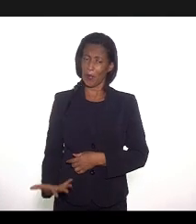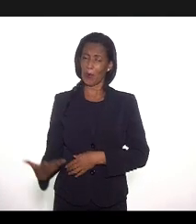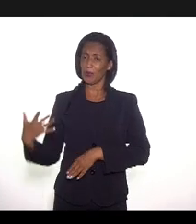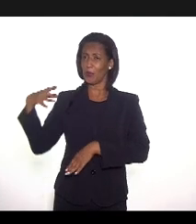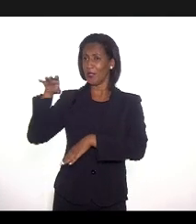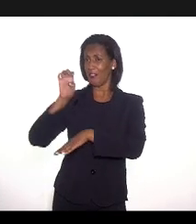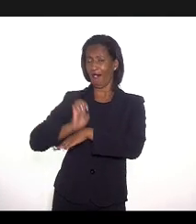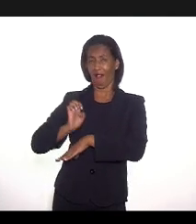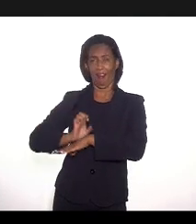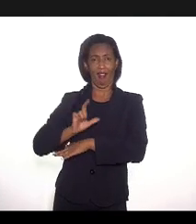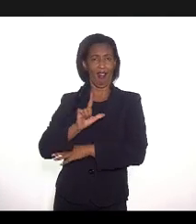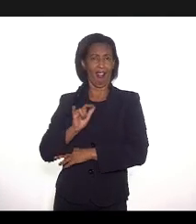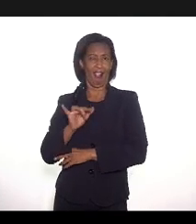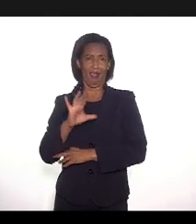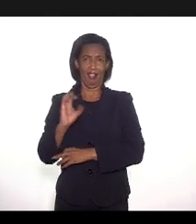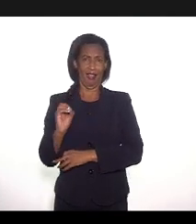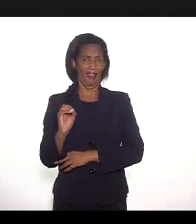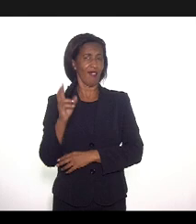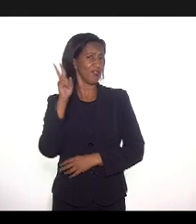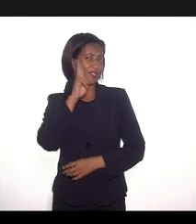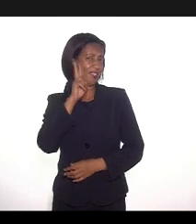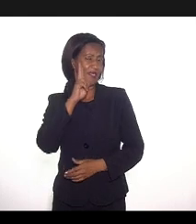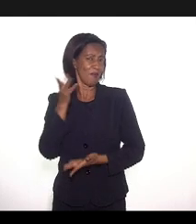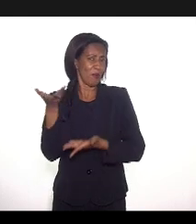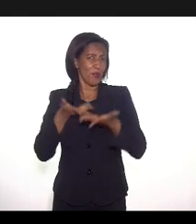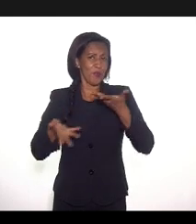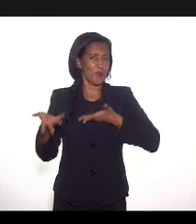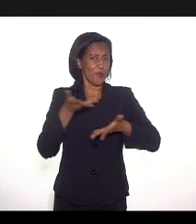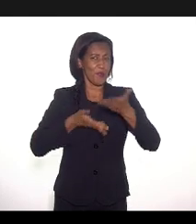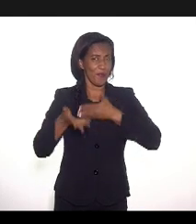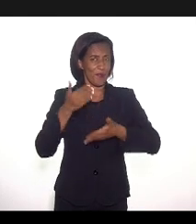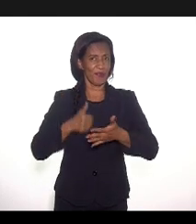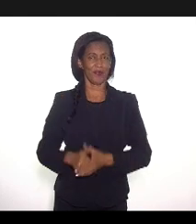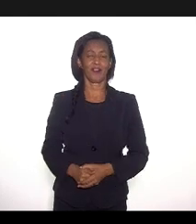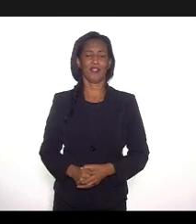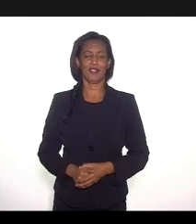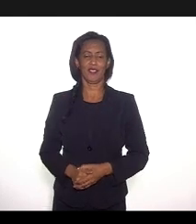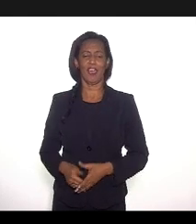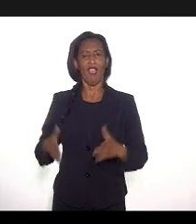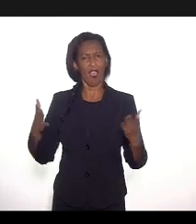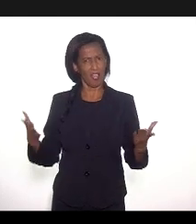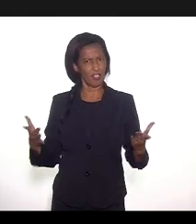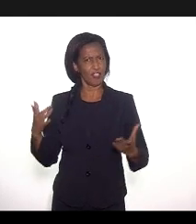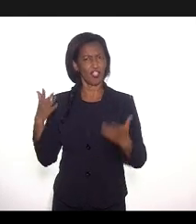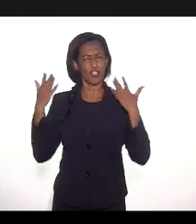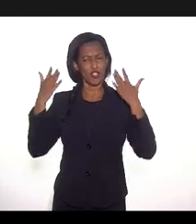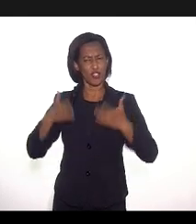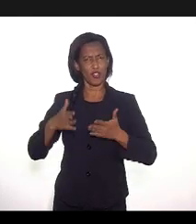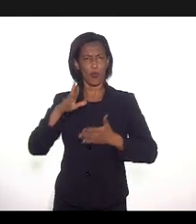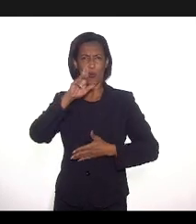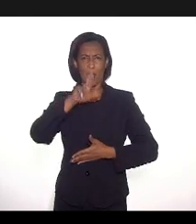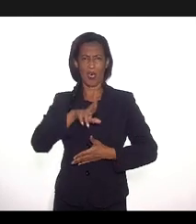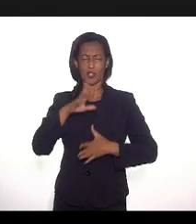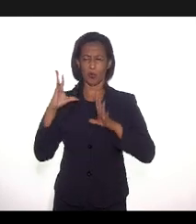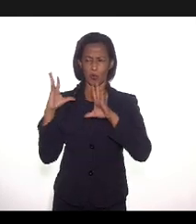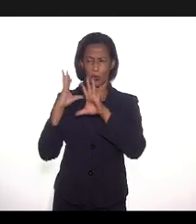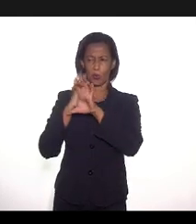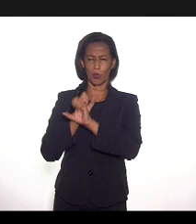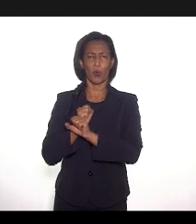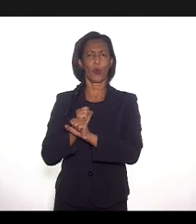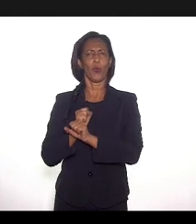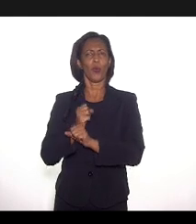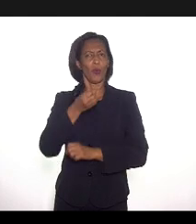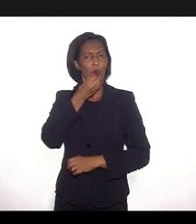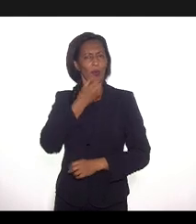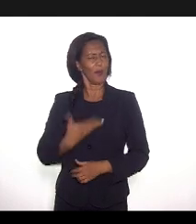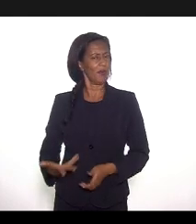Estamos num estado laico, né? A gente precisa lembrar de vez em quando. Ao mérito da gente ter chegado a um consenso numa pauta tão difícil. Mais, Mink,